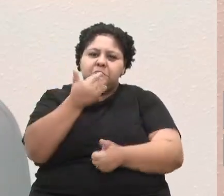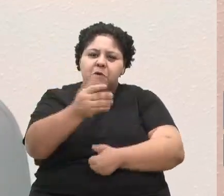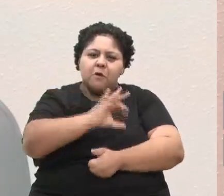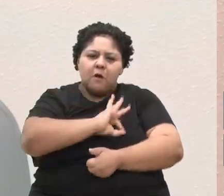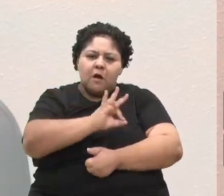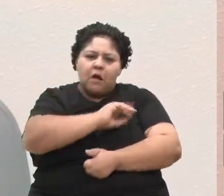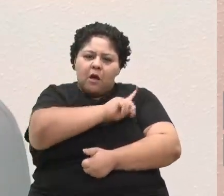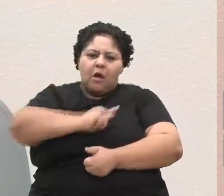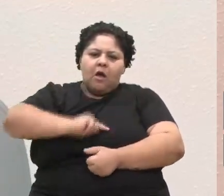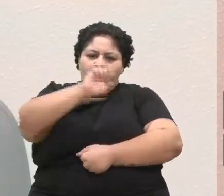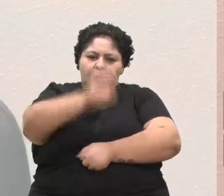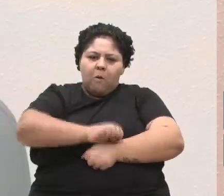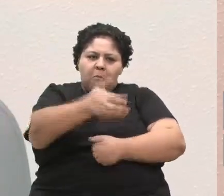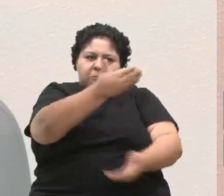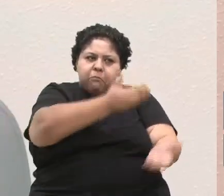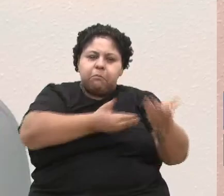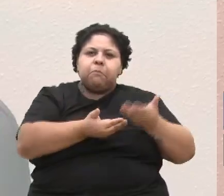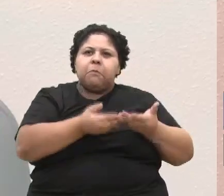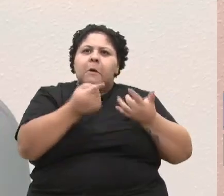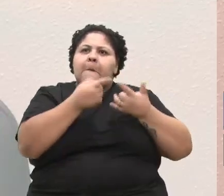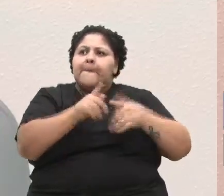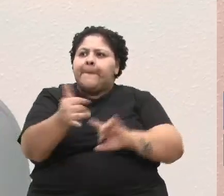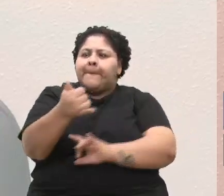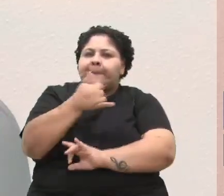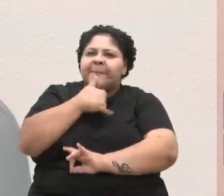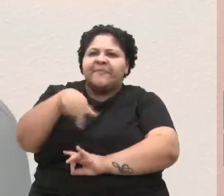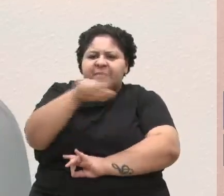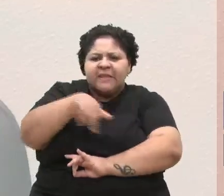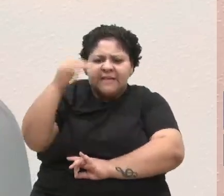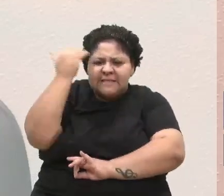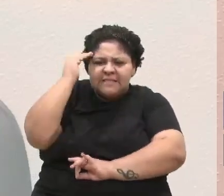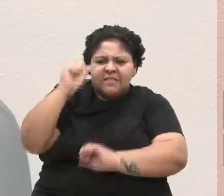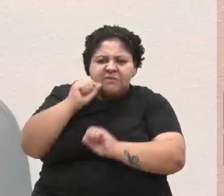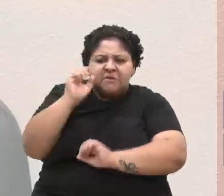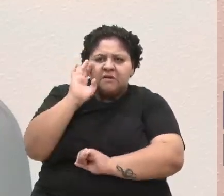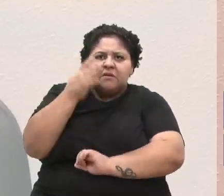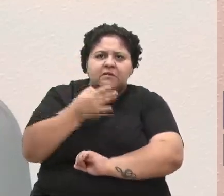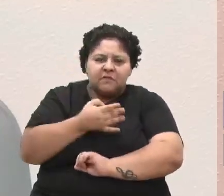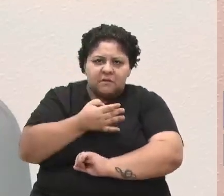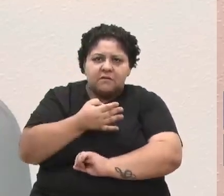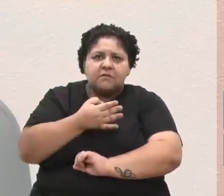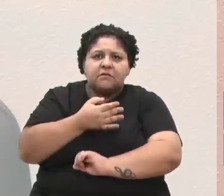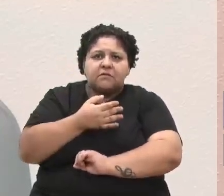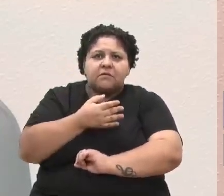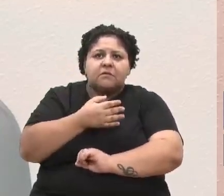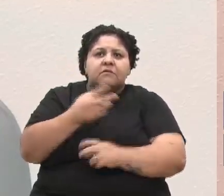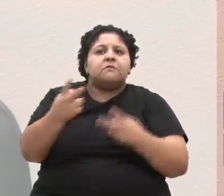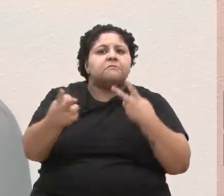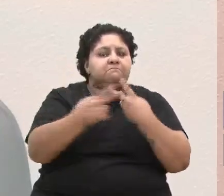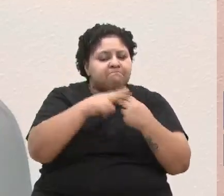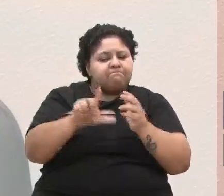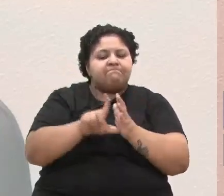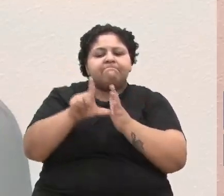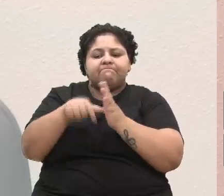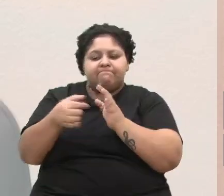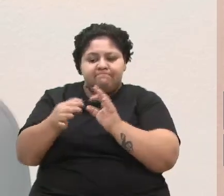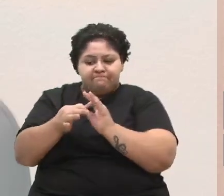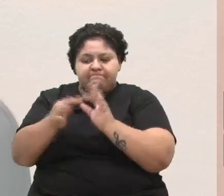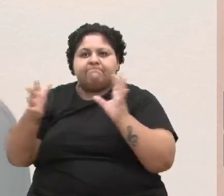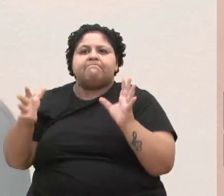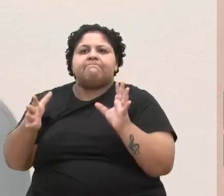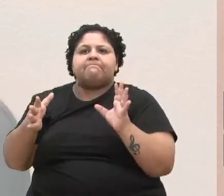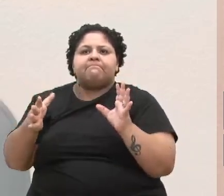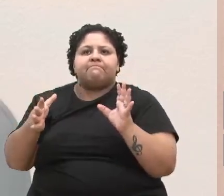governo do estado nos atendeu, mas infelizmente a gente sabe o que vai acontecer. Vão ser presos e depois vão ser liberados